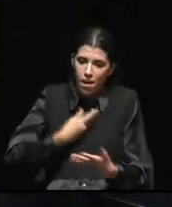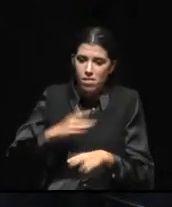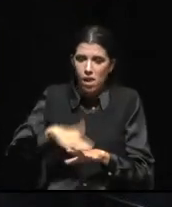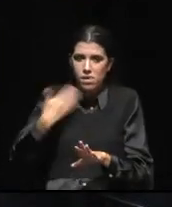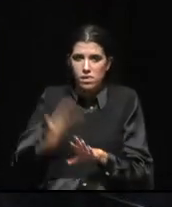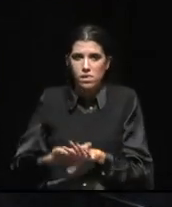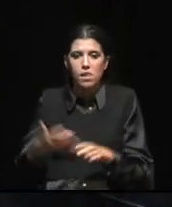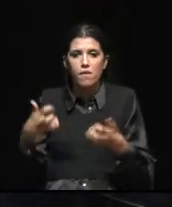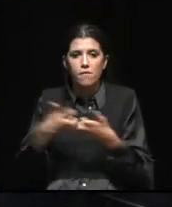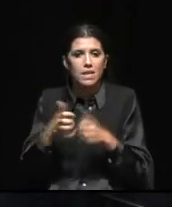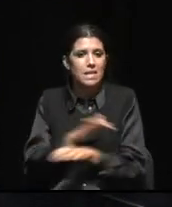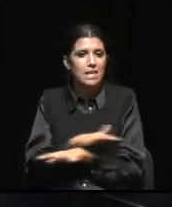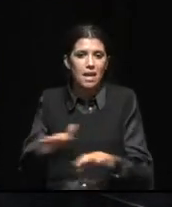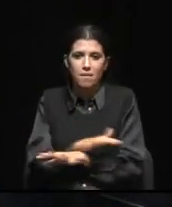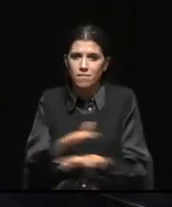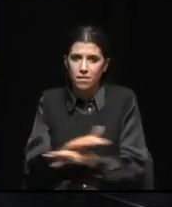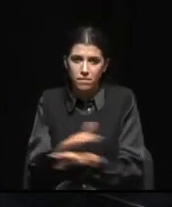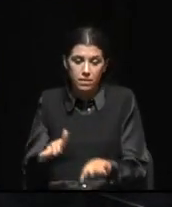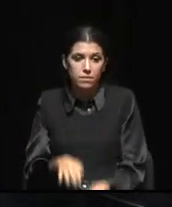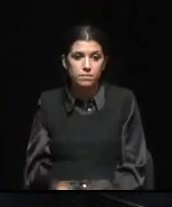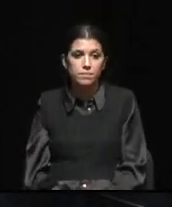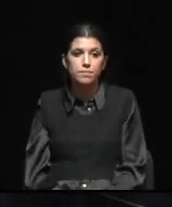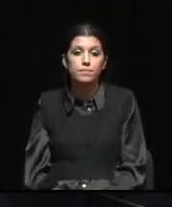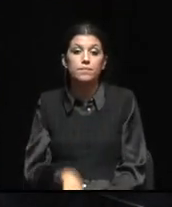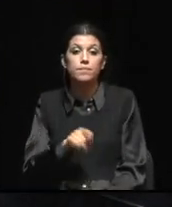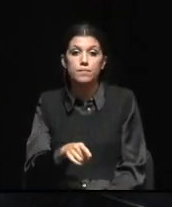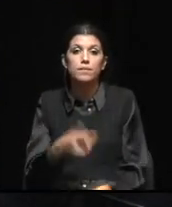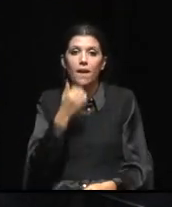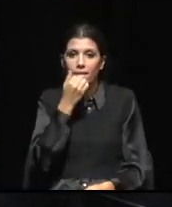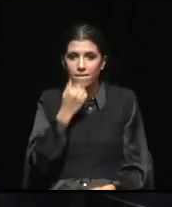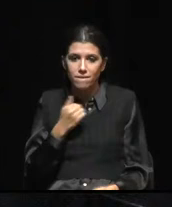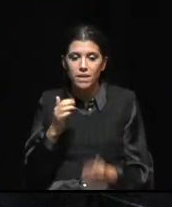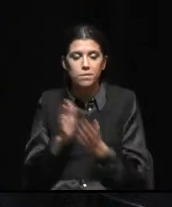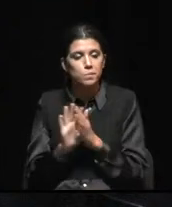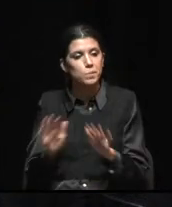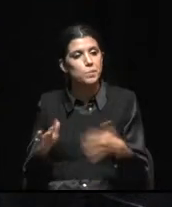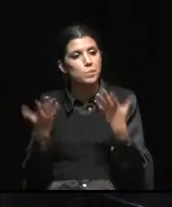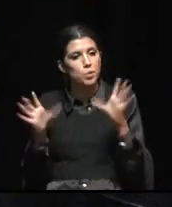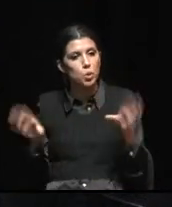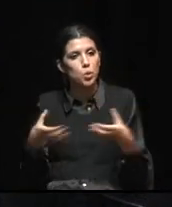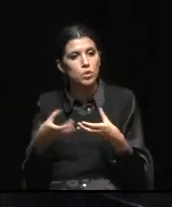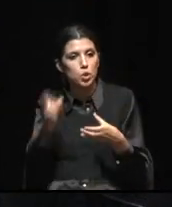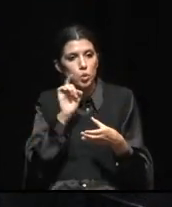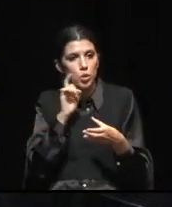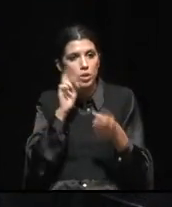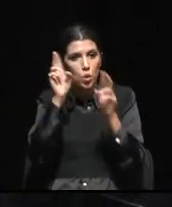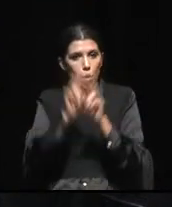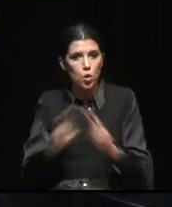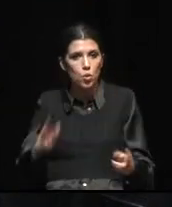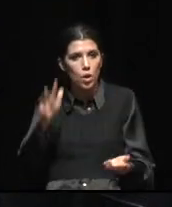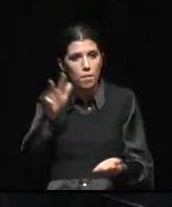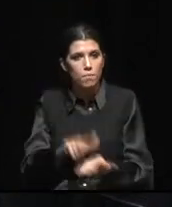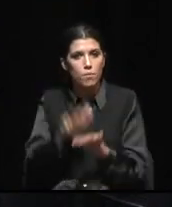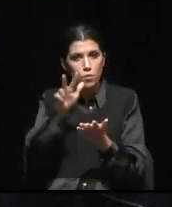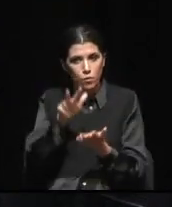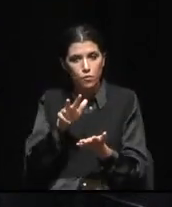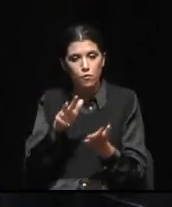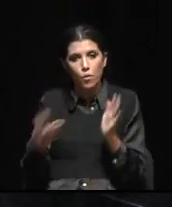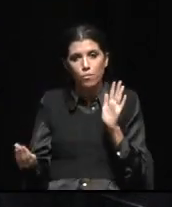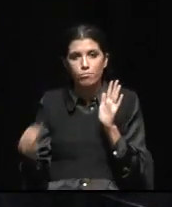a altura de um Cesar fogo humanitário imediato congratulamos com o facto do Conselho de Segurança das Nações Unidas ter aprovado uma